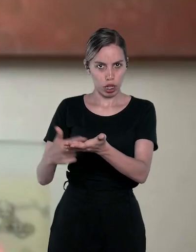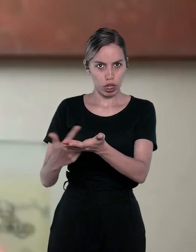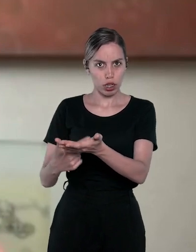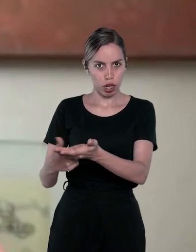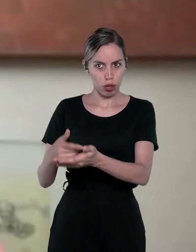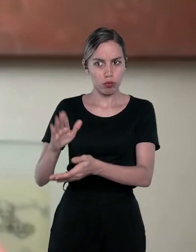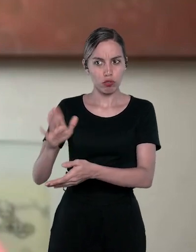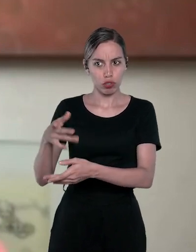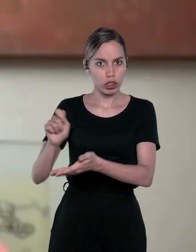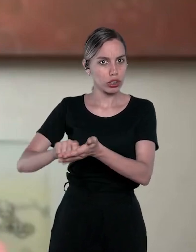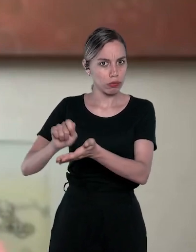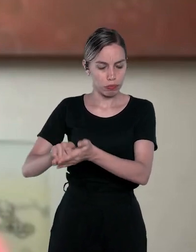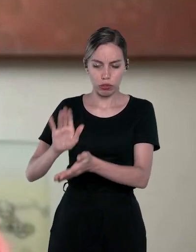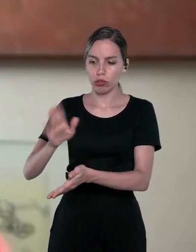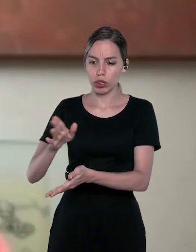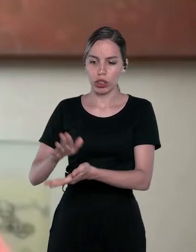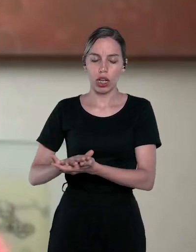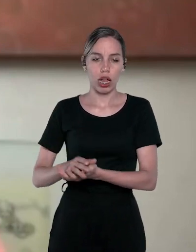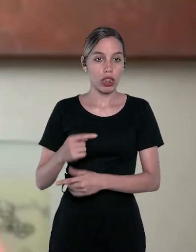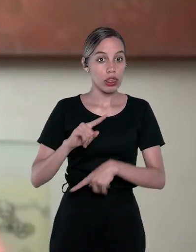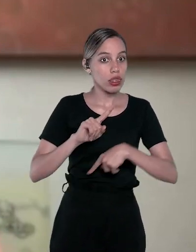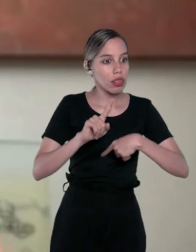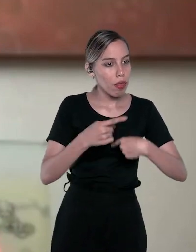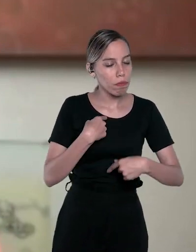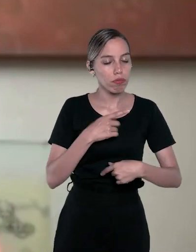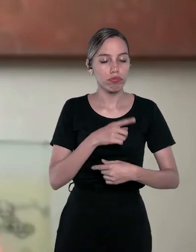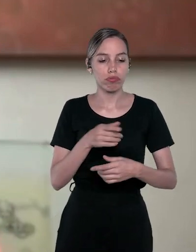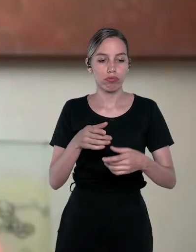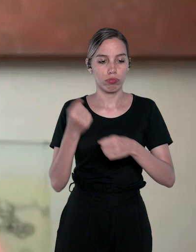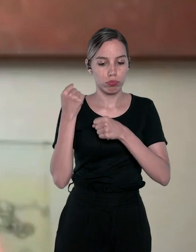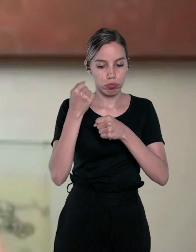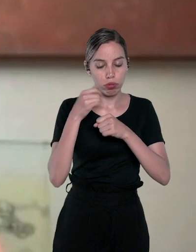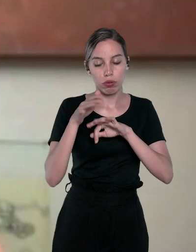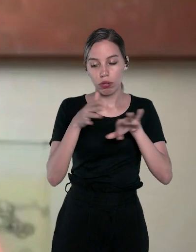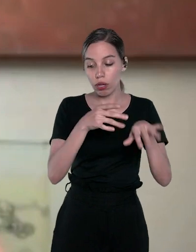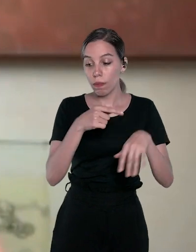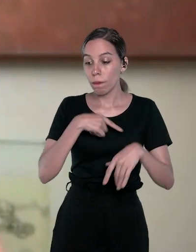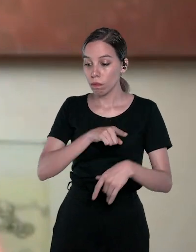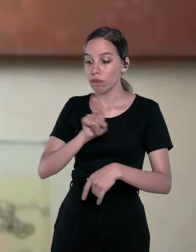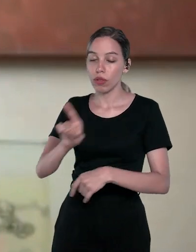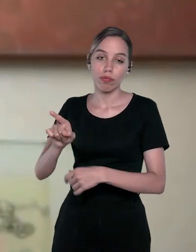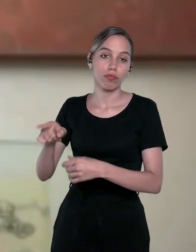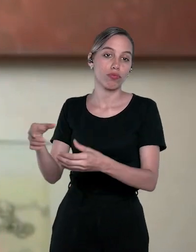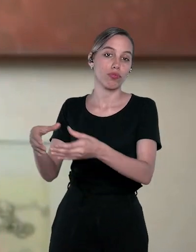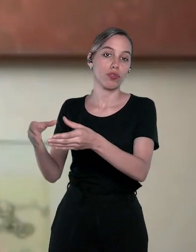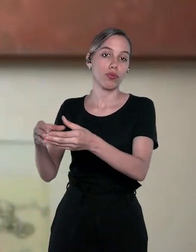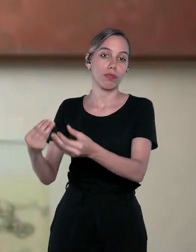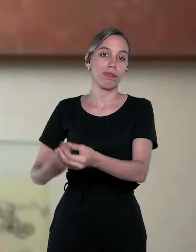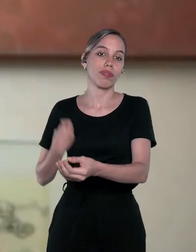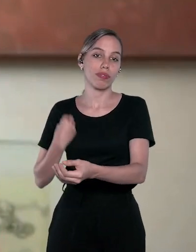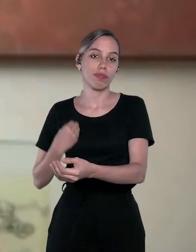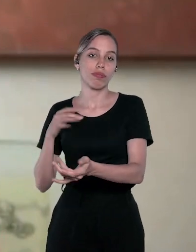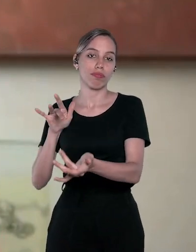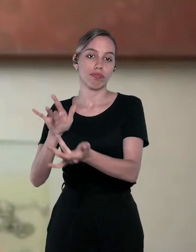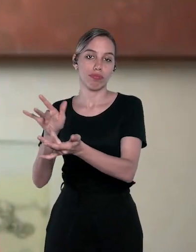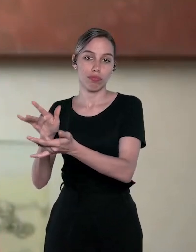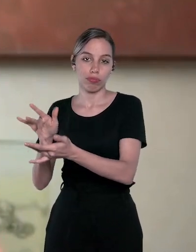como colaborador. E é um grupo importantíssimo aqui na literatura de Minas. Eu acho que se eu